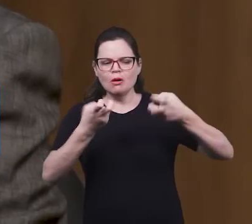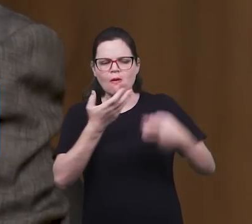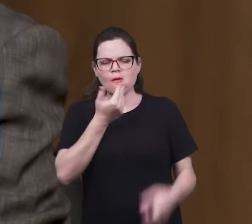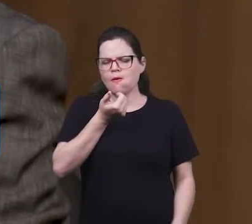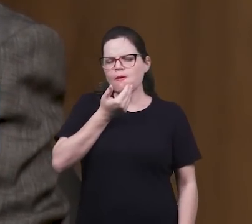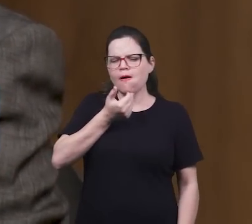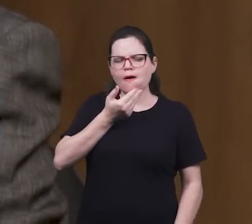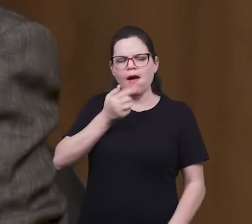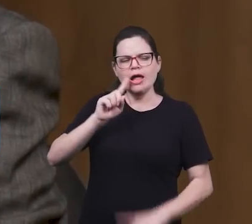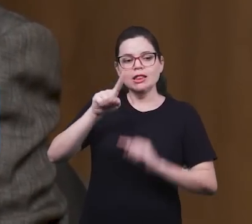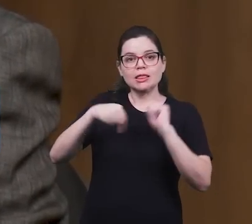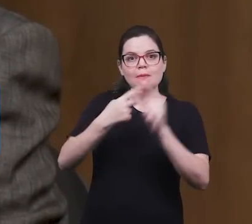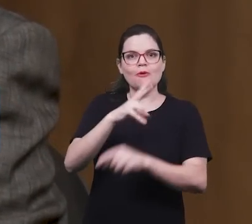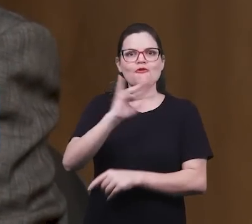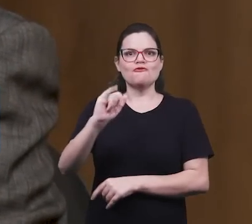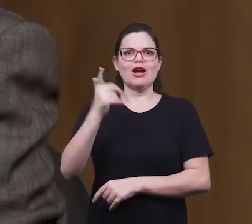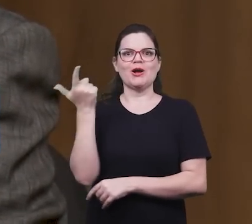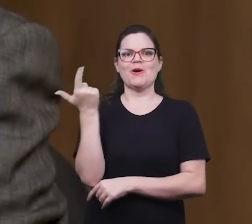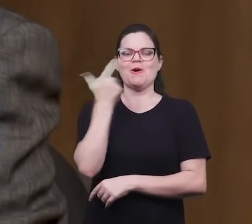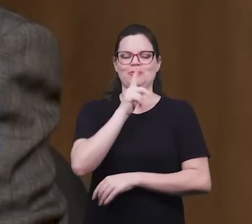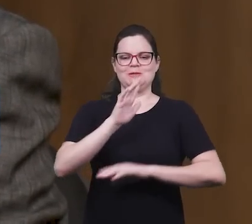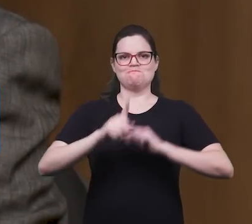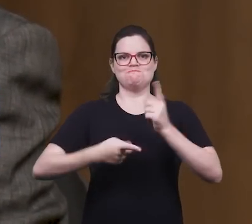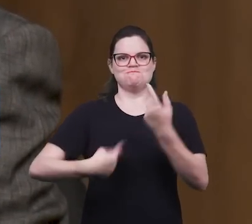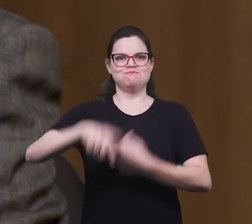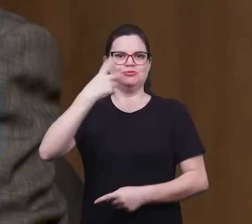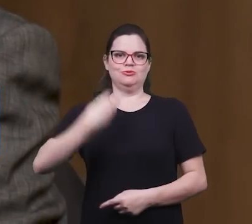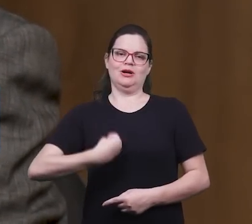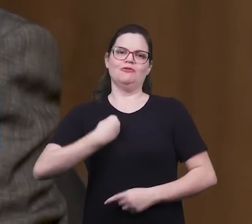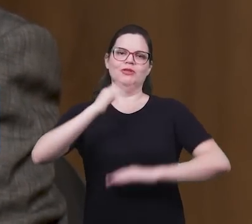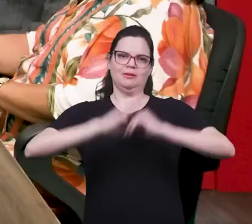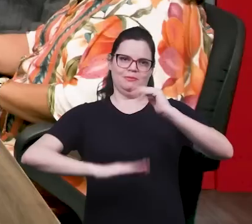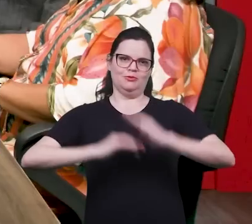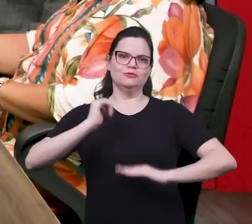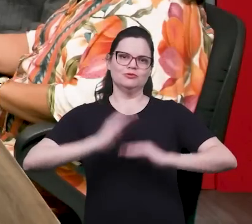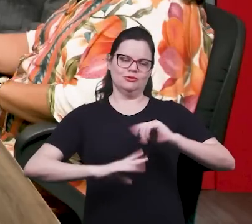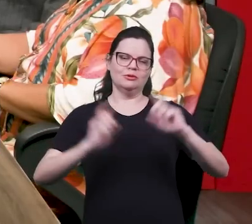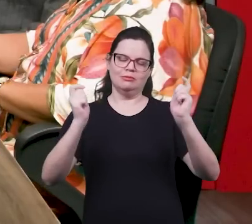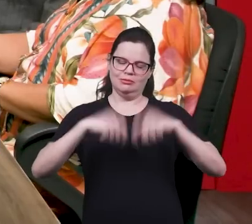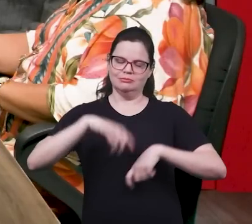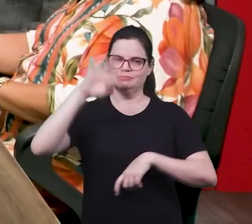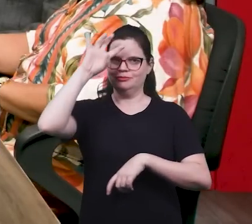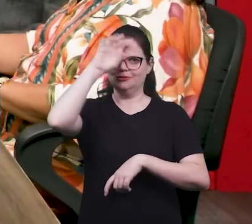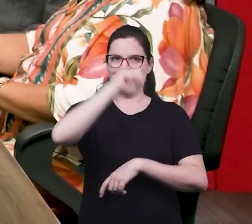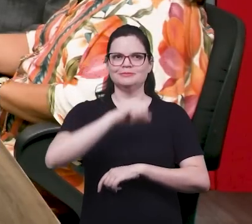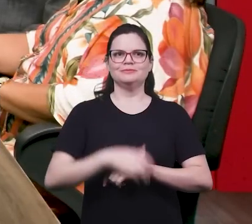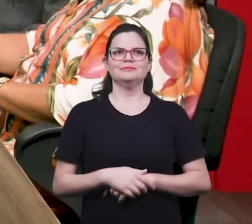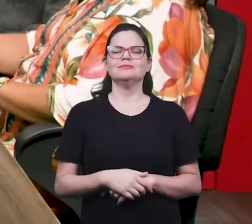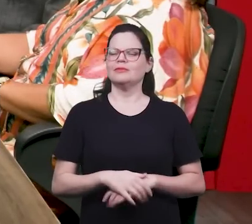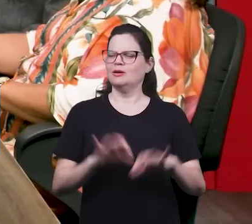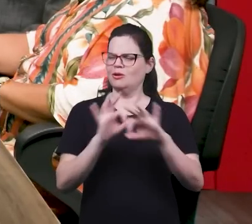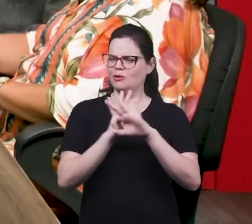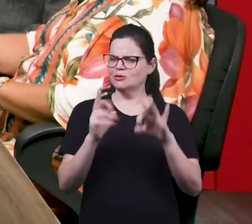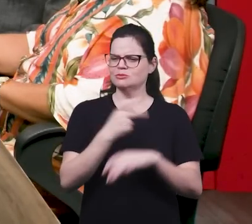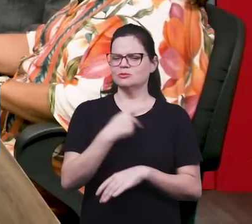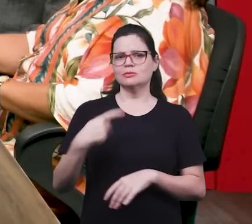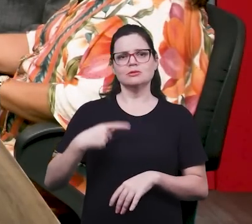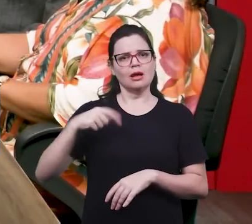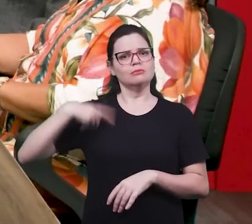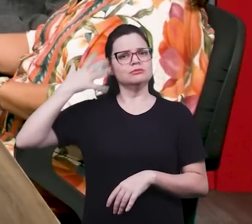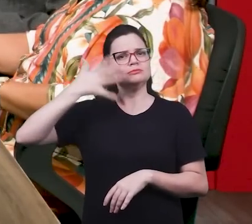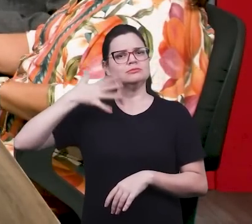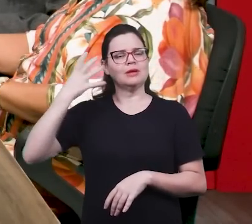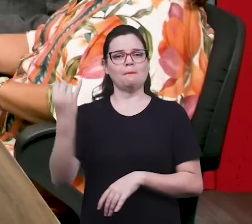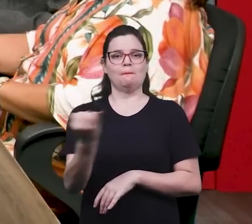resultados que amanhã ou depois vai nos garantir um sucesso maior na vida profissional. Excelente, pastor. Essa é uma palavra muito importante porque